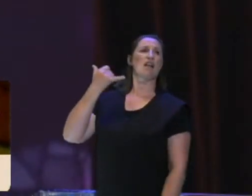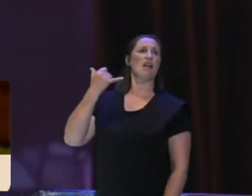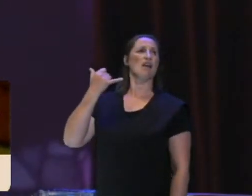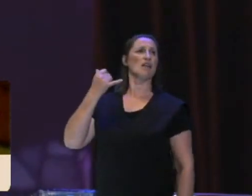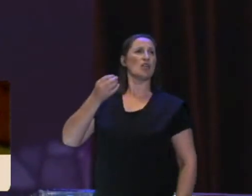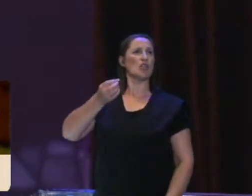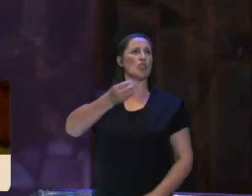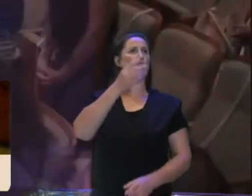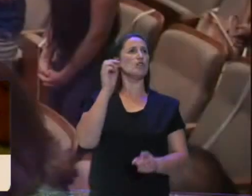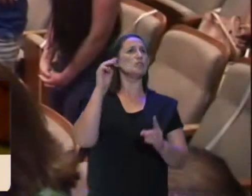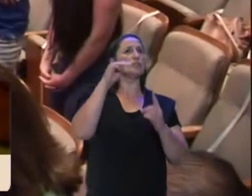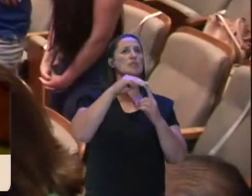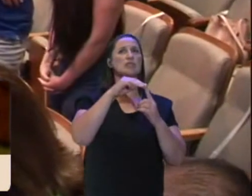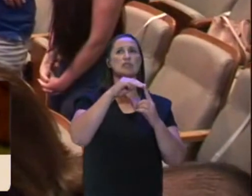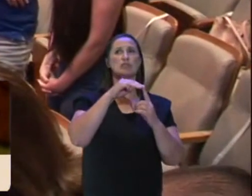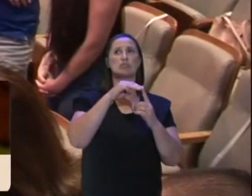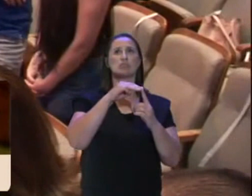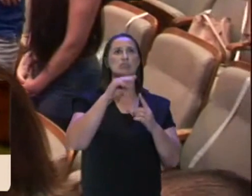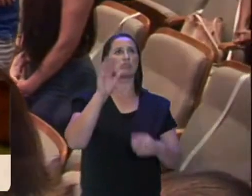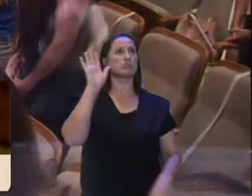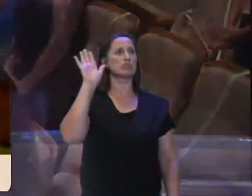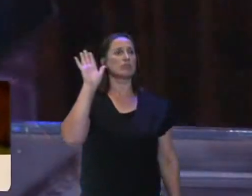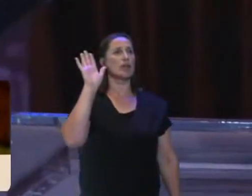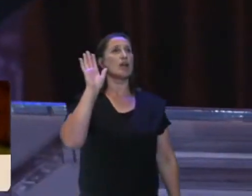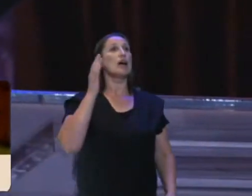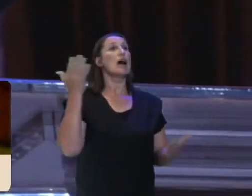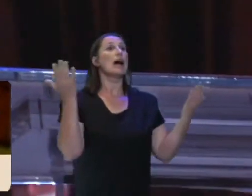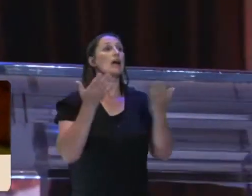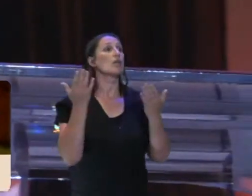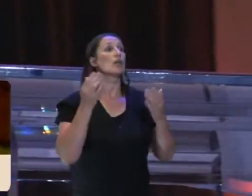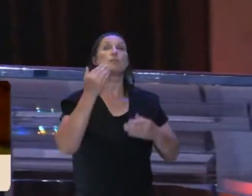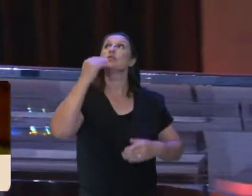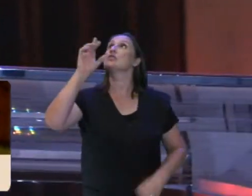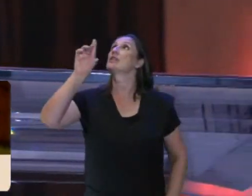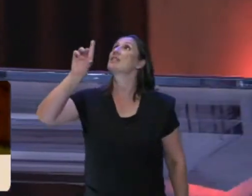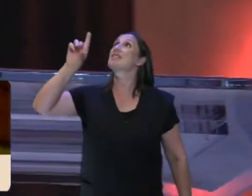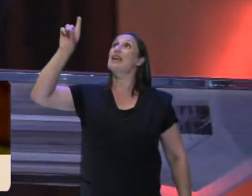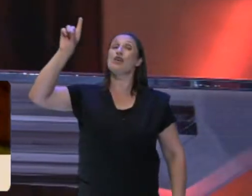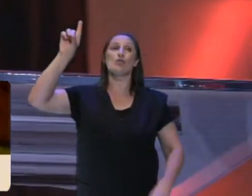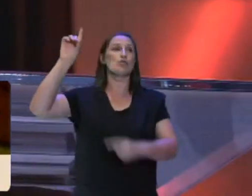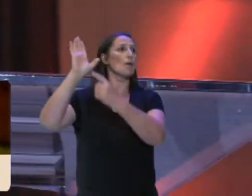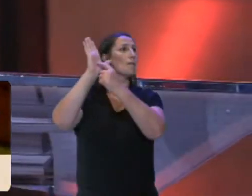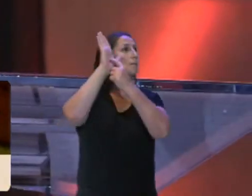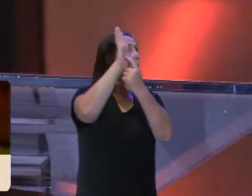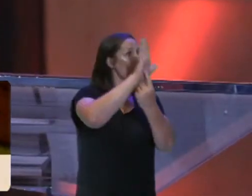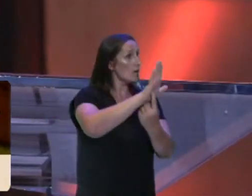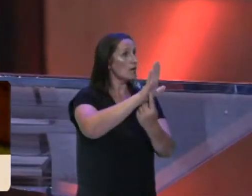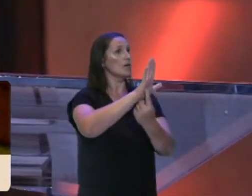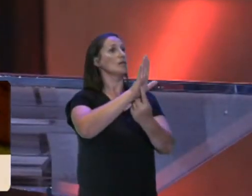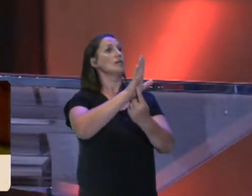aí. Então agora eu vou pedir para Deus abrir as janelas dos céus e mostrar algo novo para você.